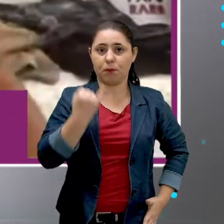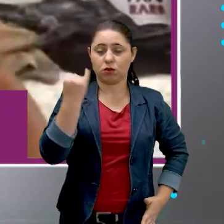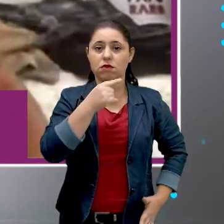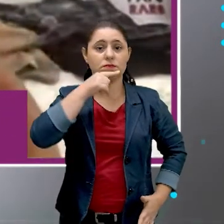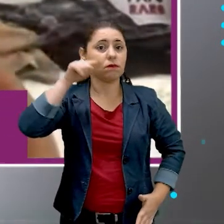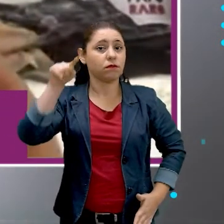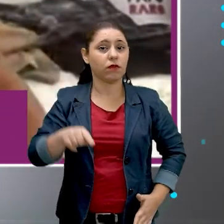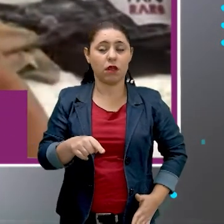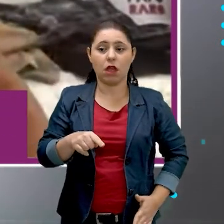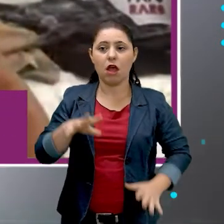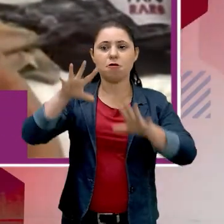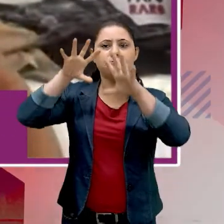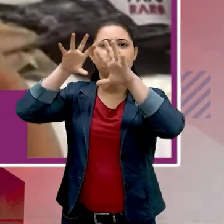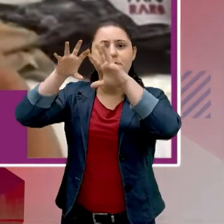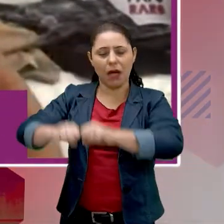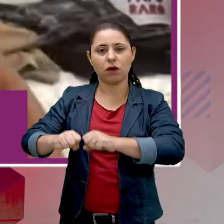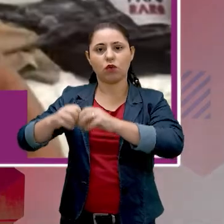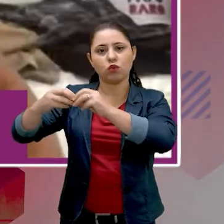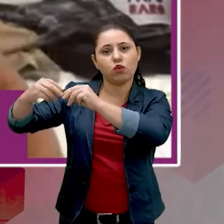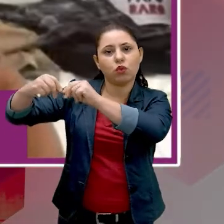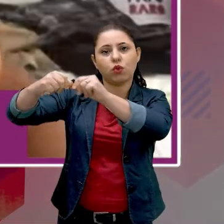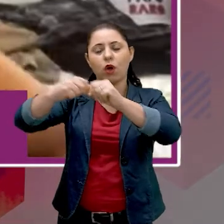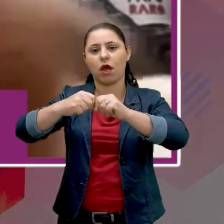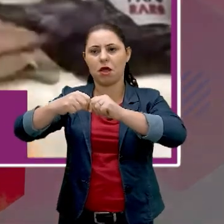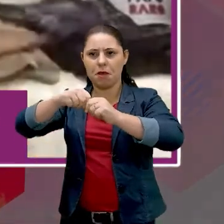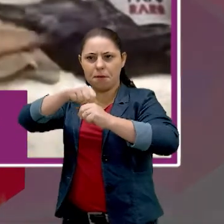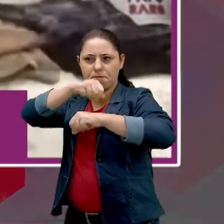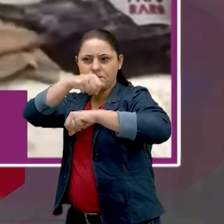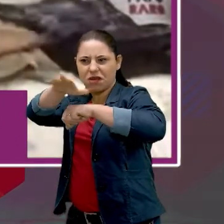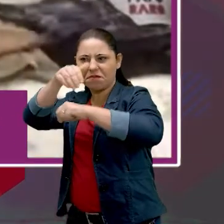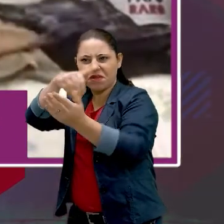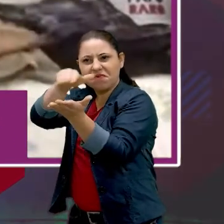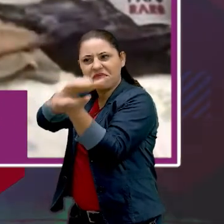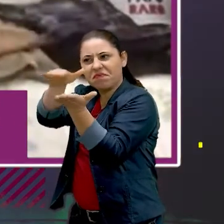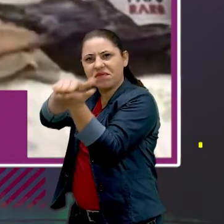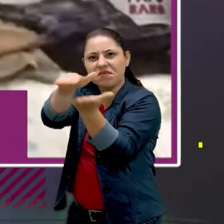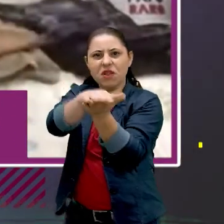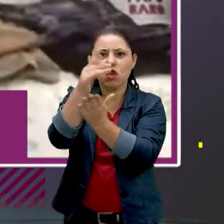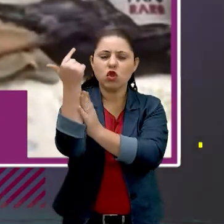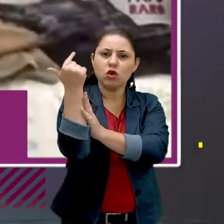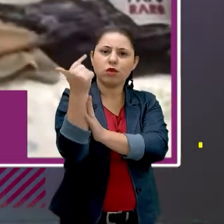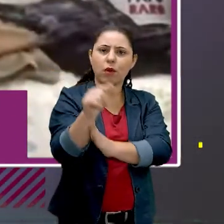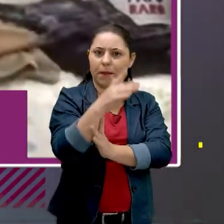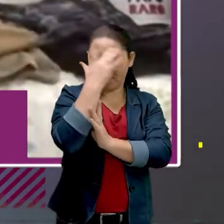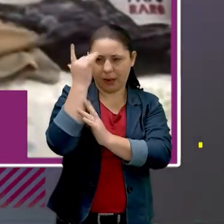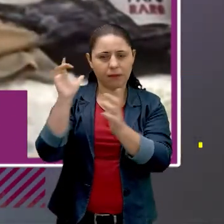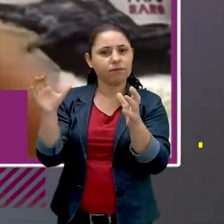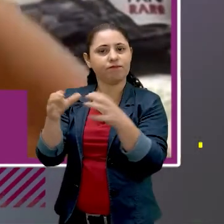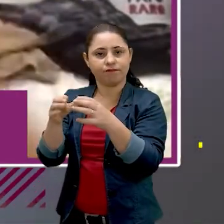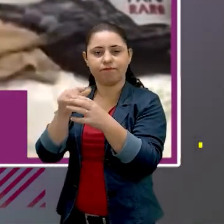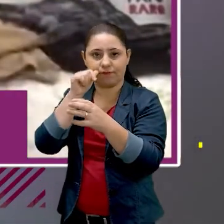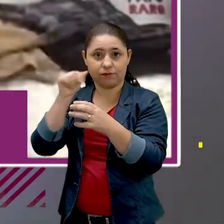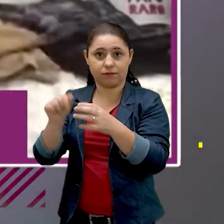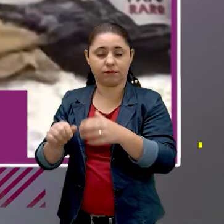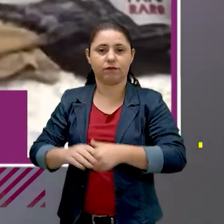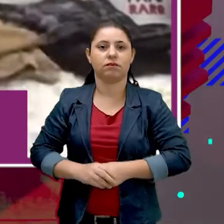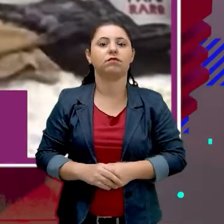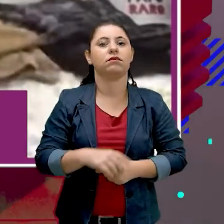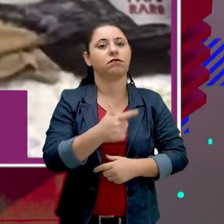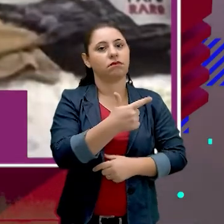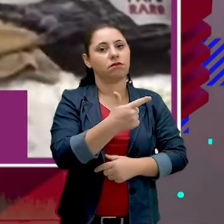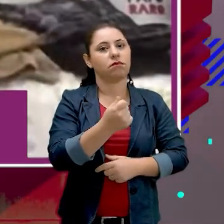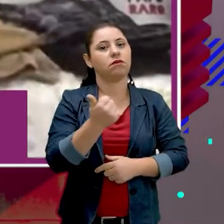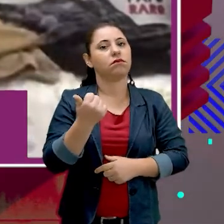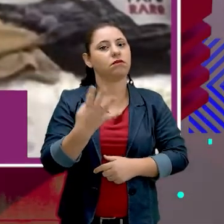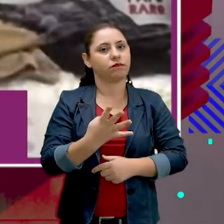para a Rússia, e se apossou daquela região e expulsou todos os ucranianos daquela região. Naquele mesmo ano,